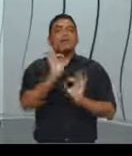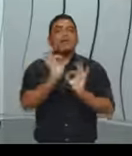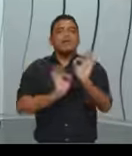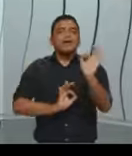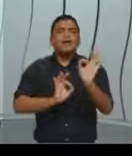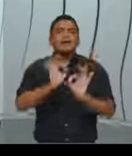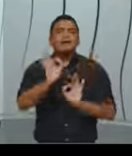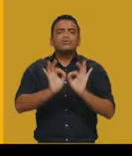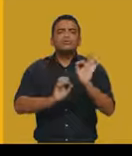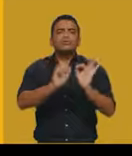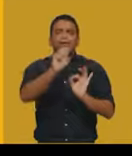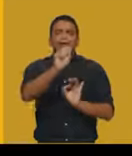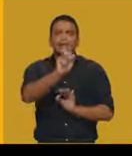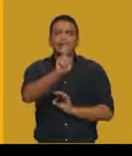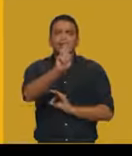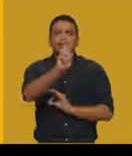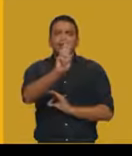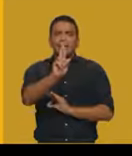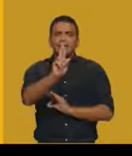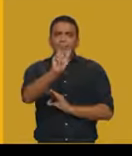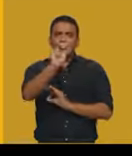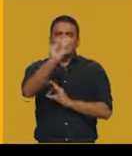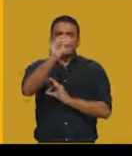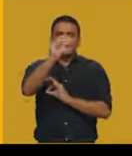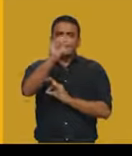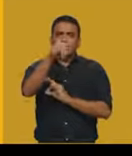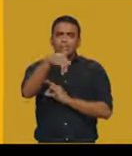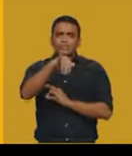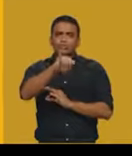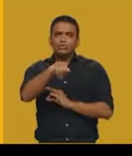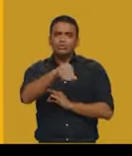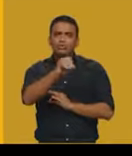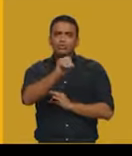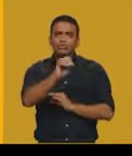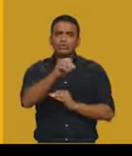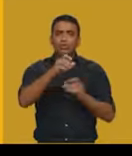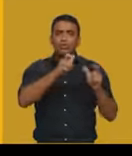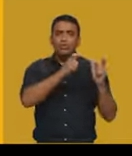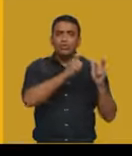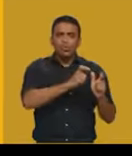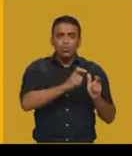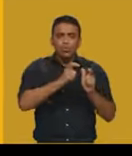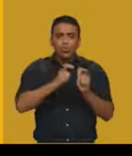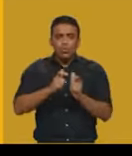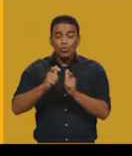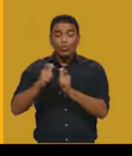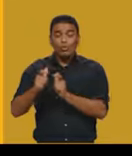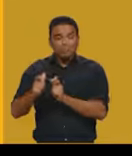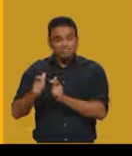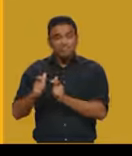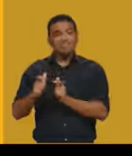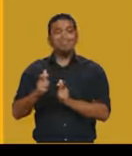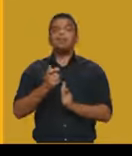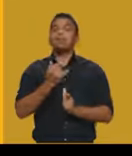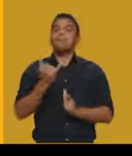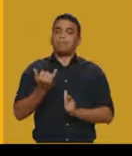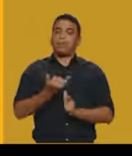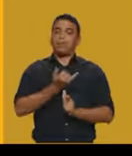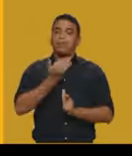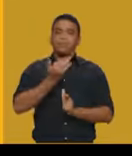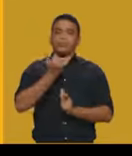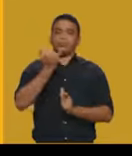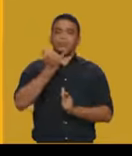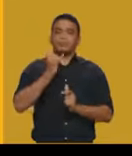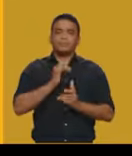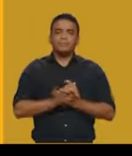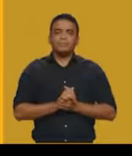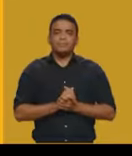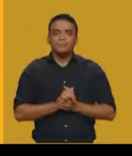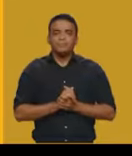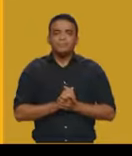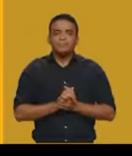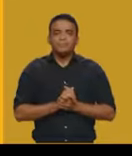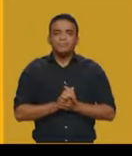A posição de cada elemento tem importância. Ou, em